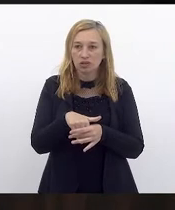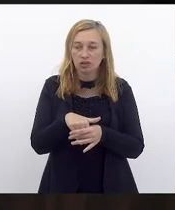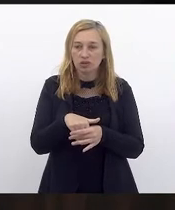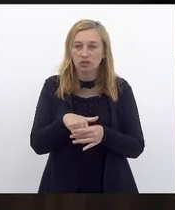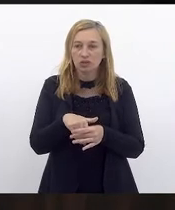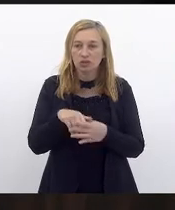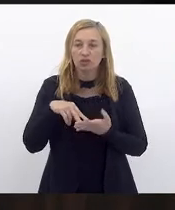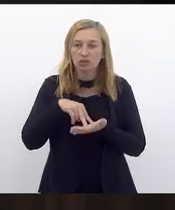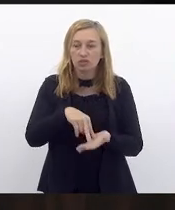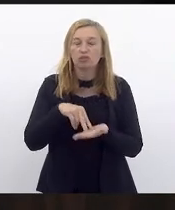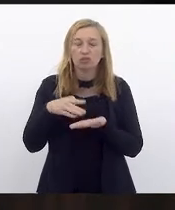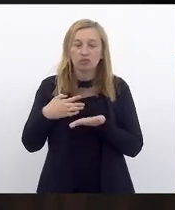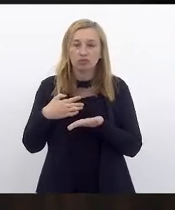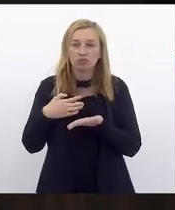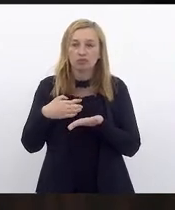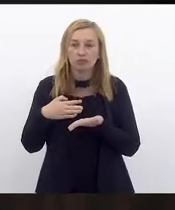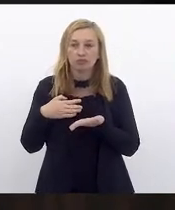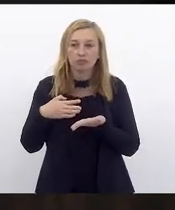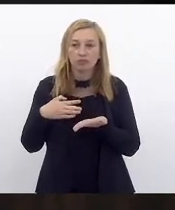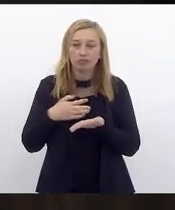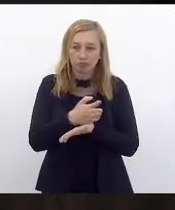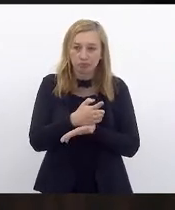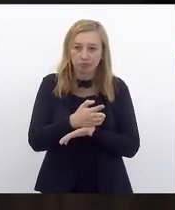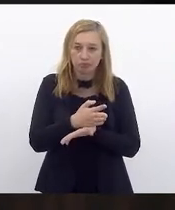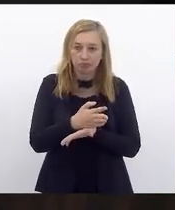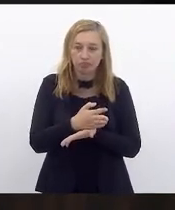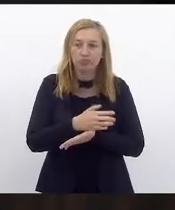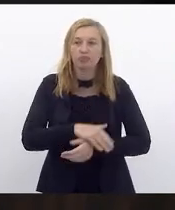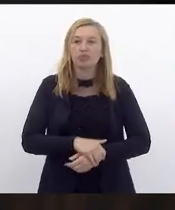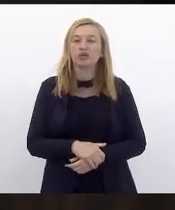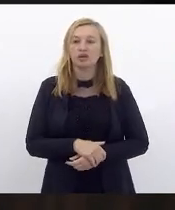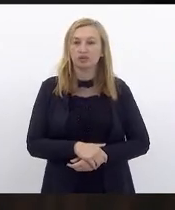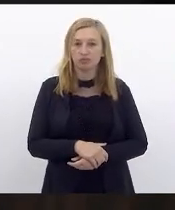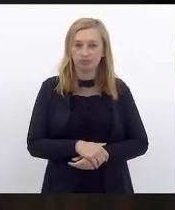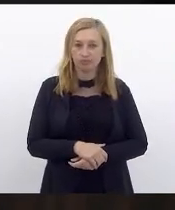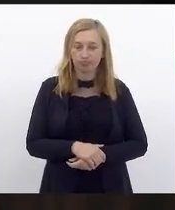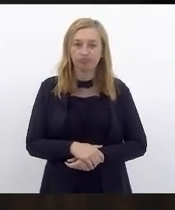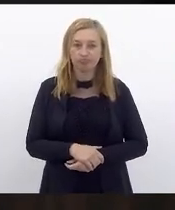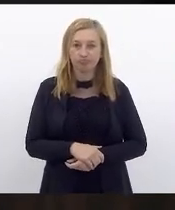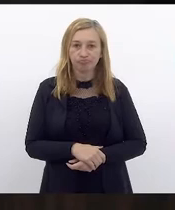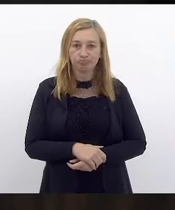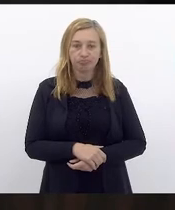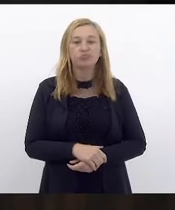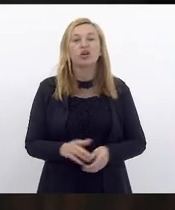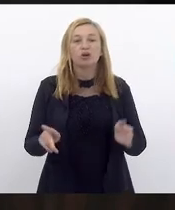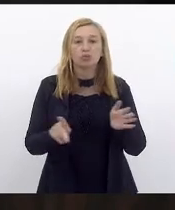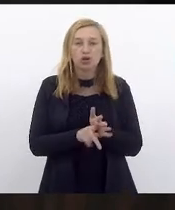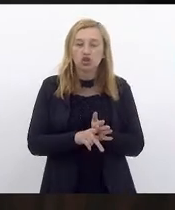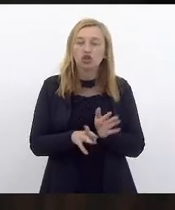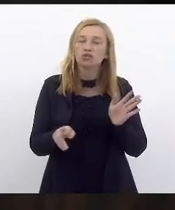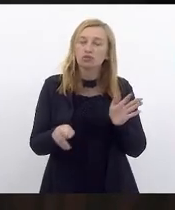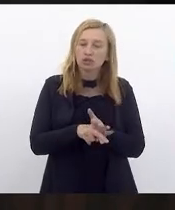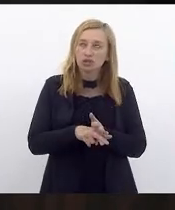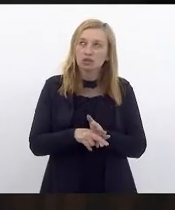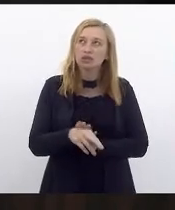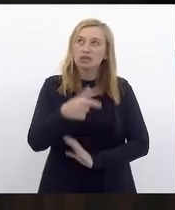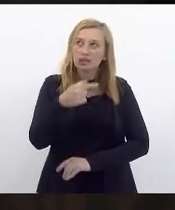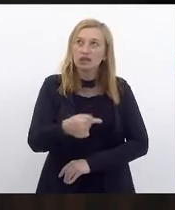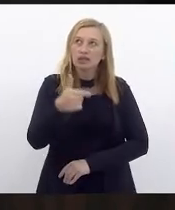que aprovam, permaneçam como estão. Aprovado. Vai a promulgação. Projeto de resolução